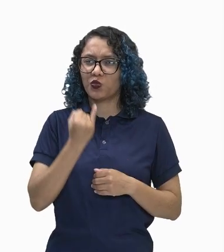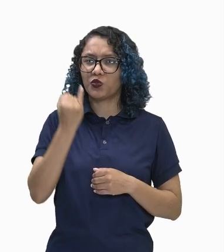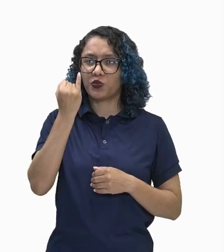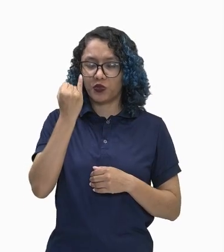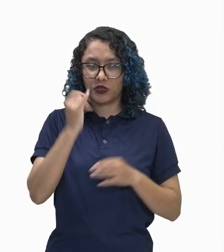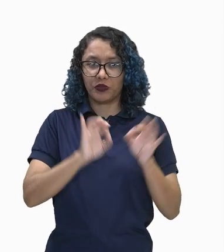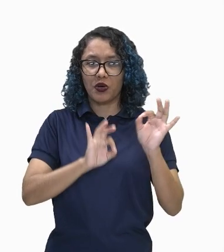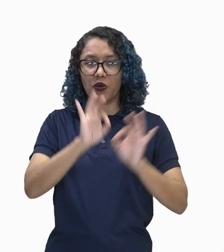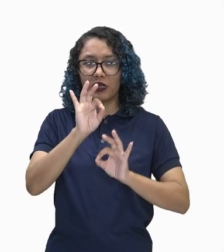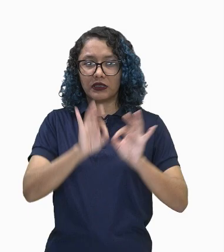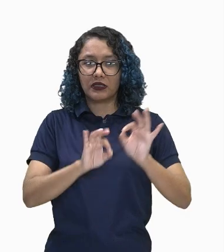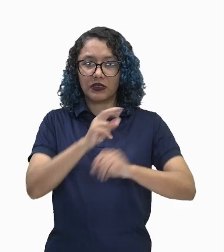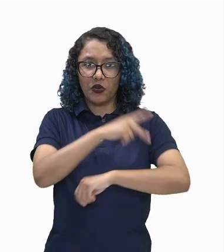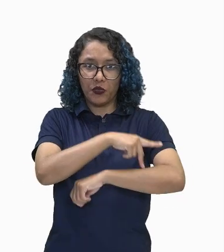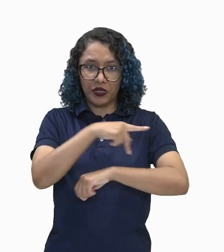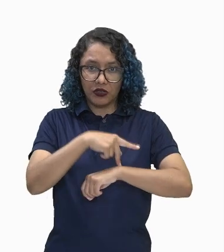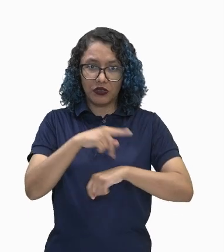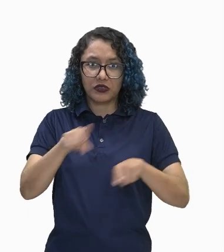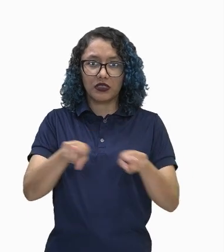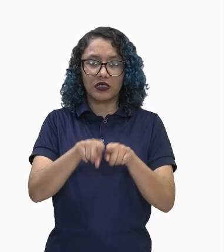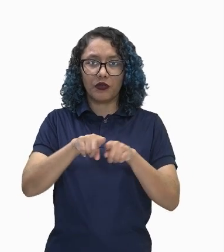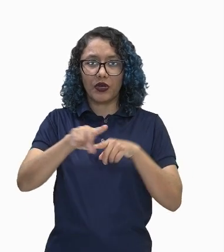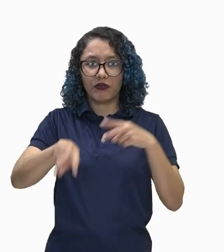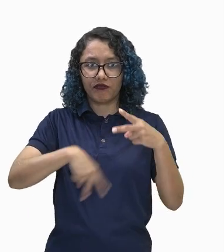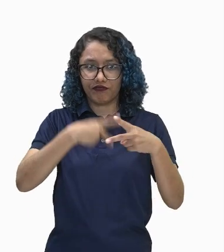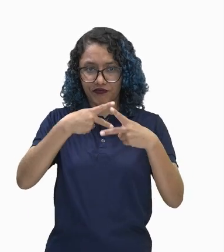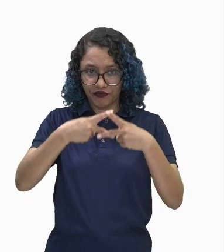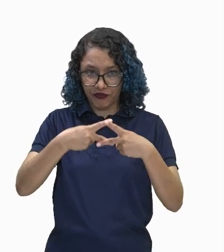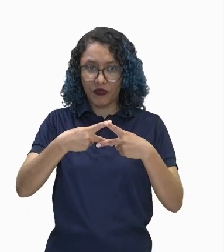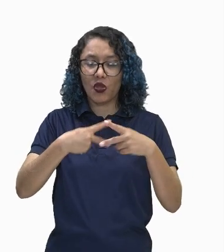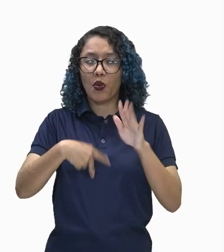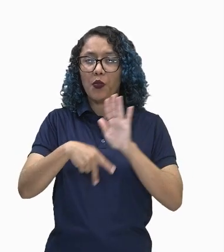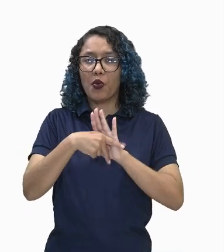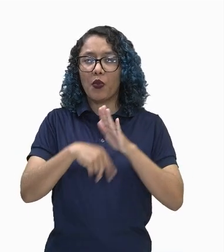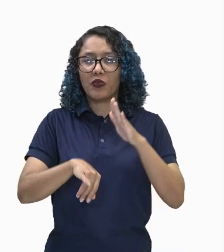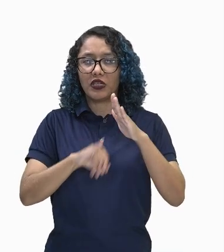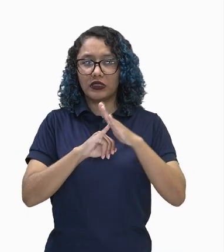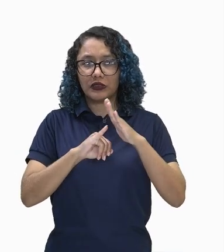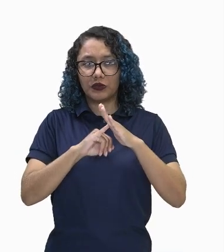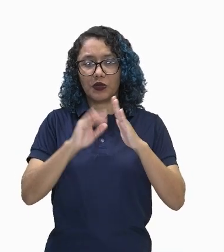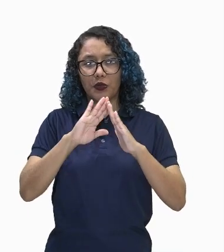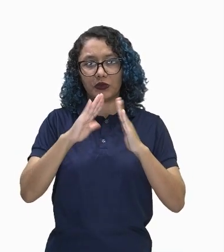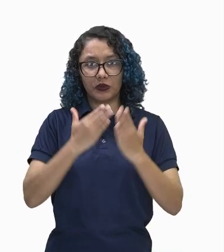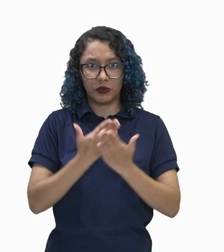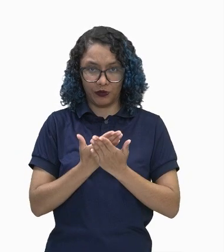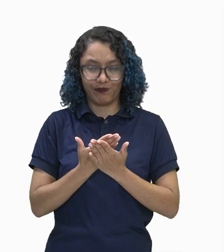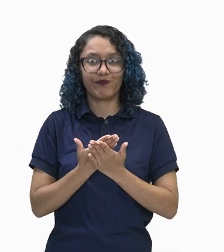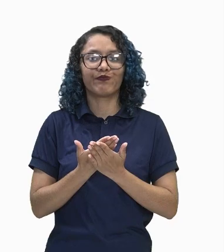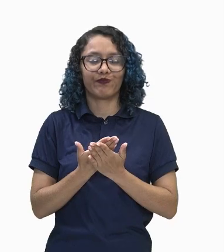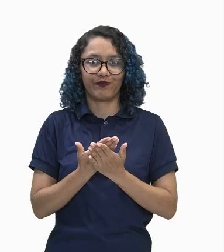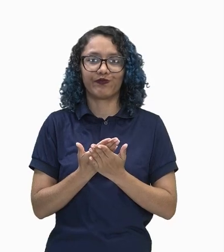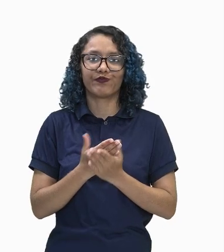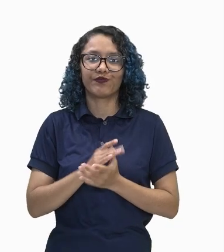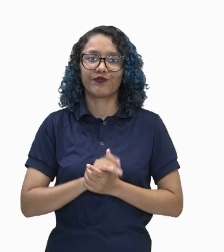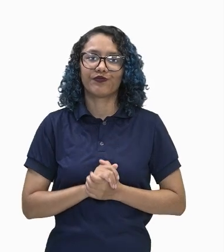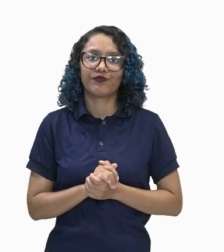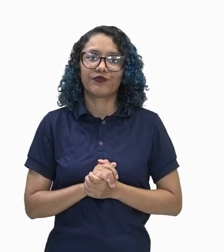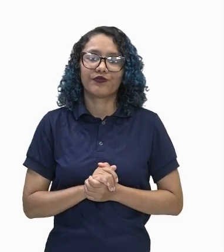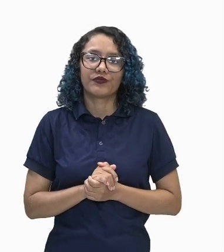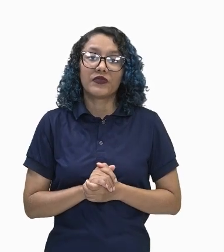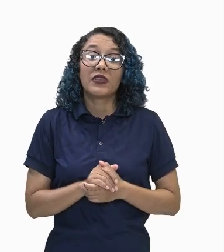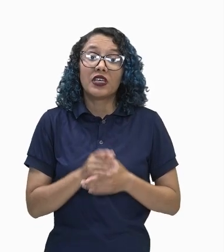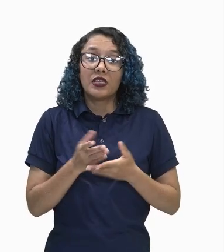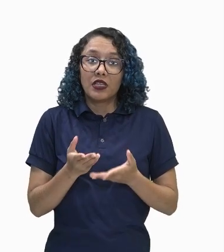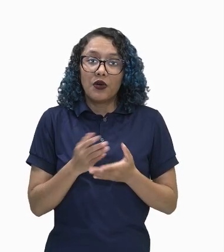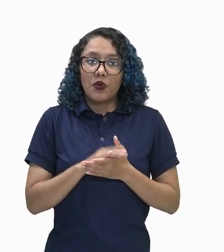organização pedagógica e administrativa de uma instituição escolar. É um documento